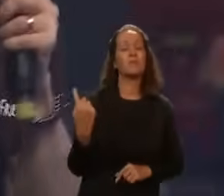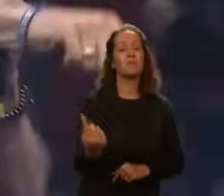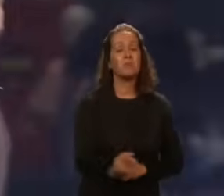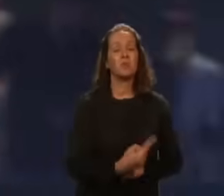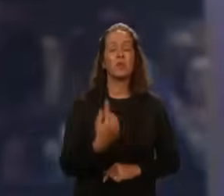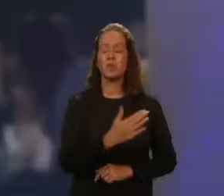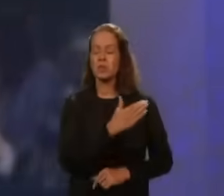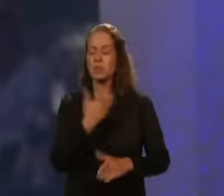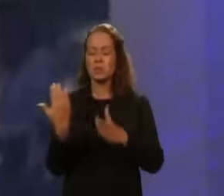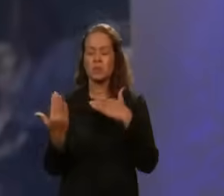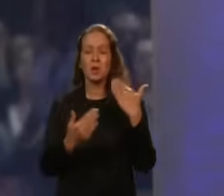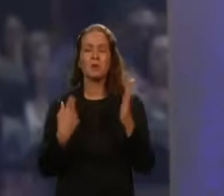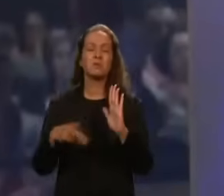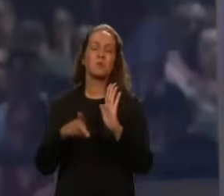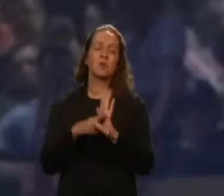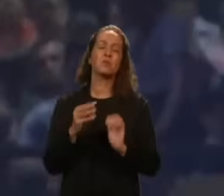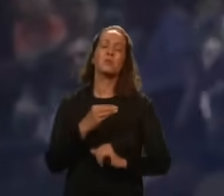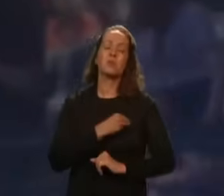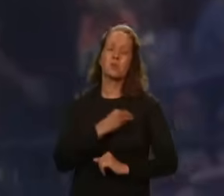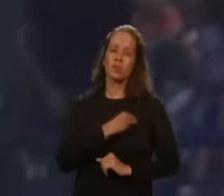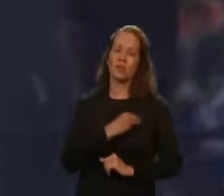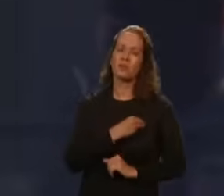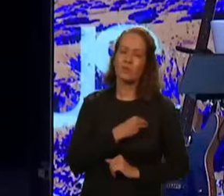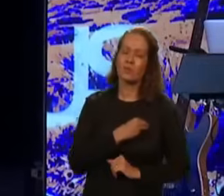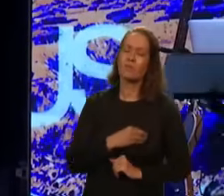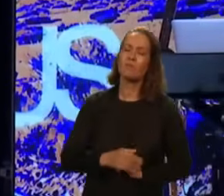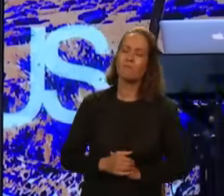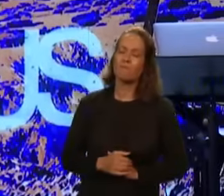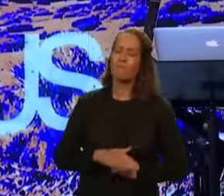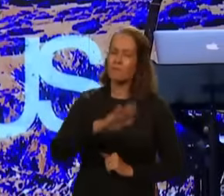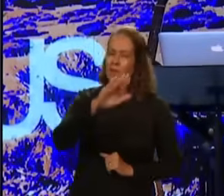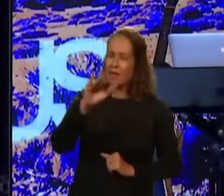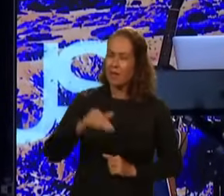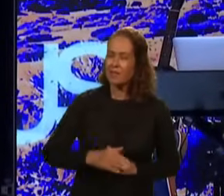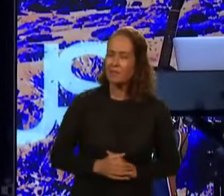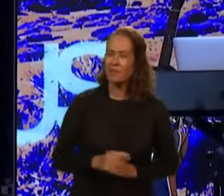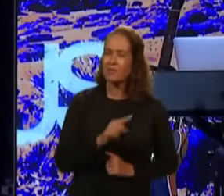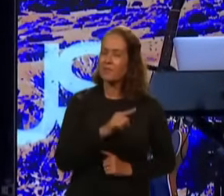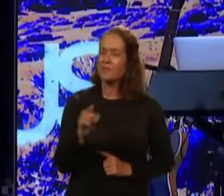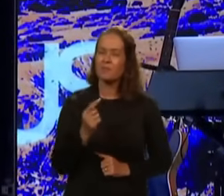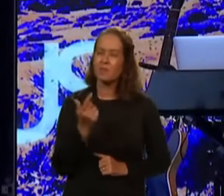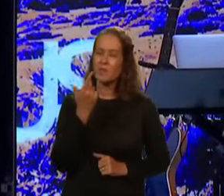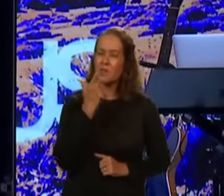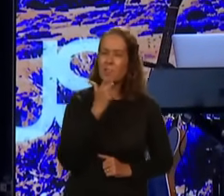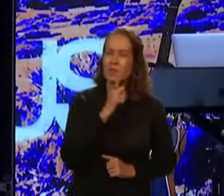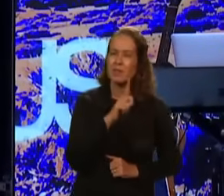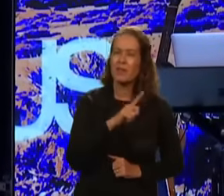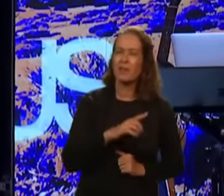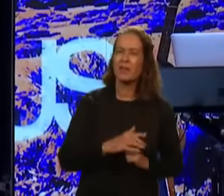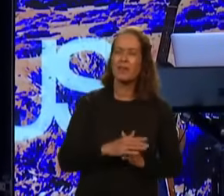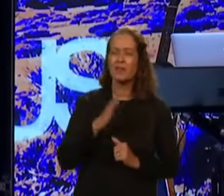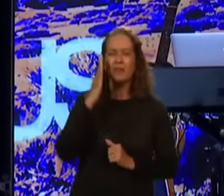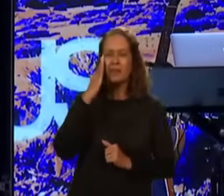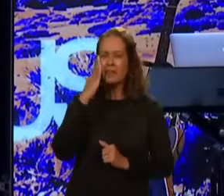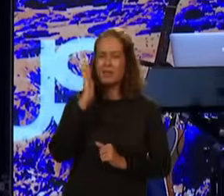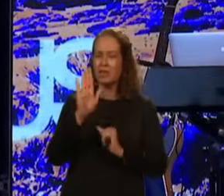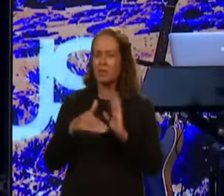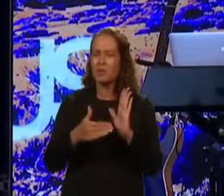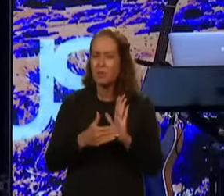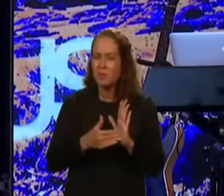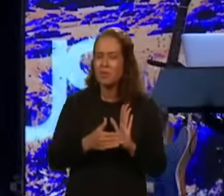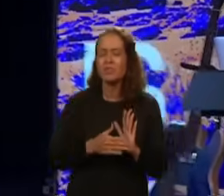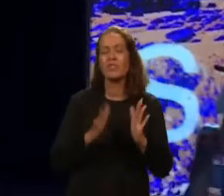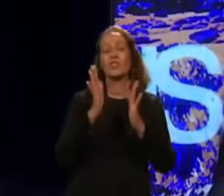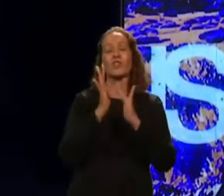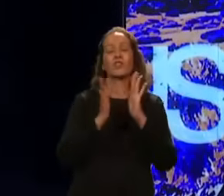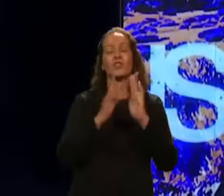estaríamos mortos nos nossos pecados. Ei, você não consegue colocar todas as peças do quebra-cabeça juntas. Ele consegue